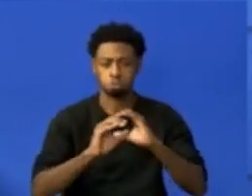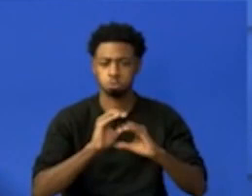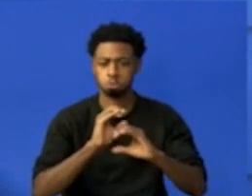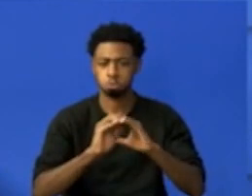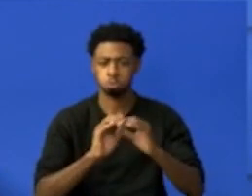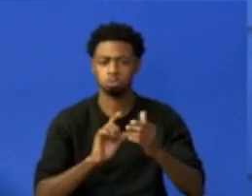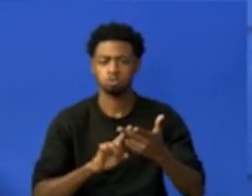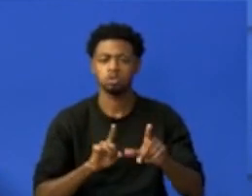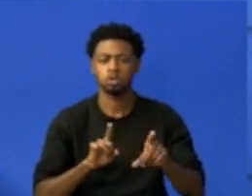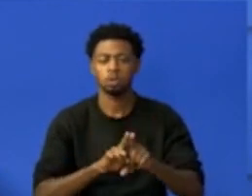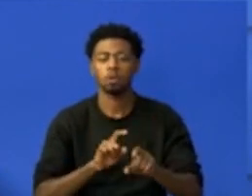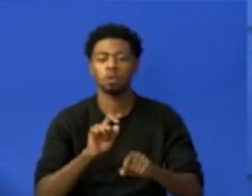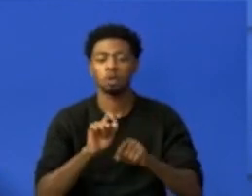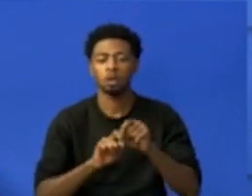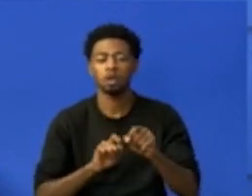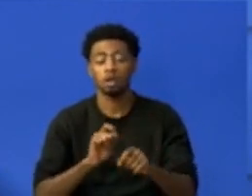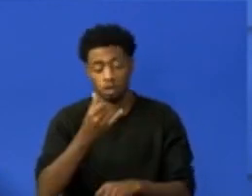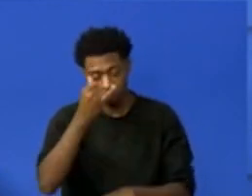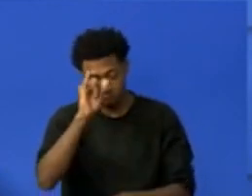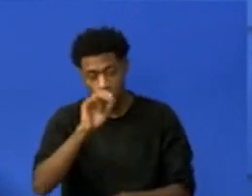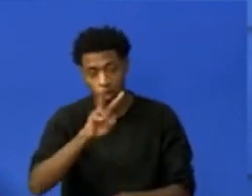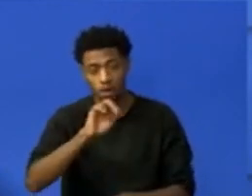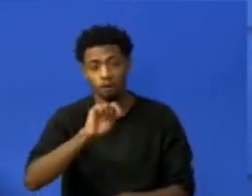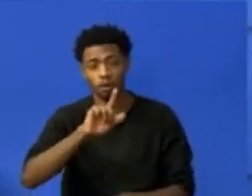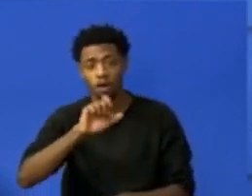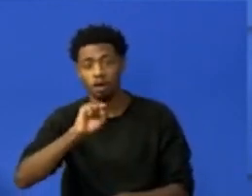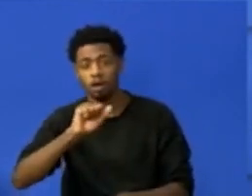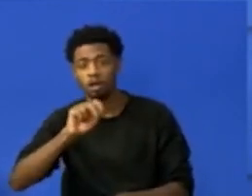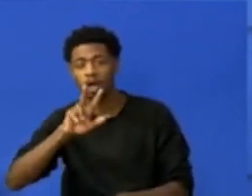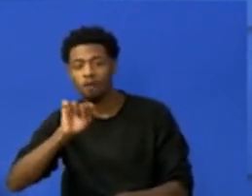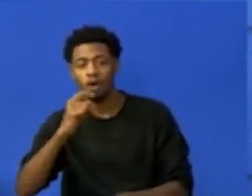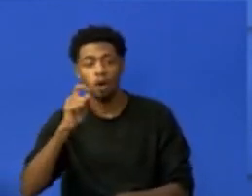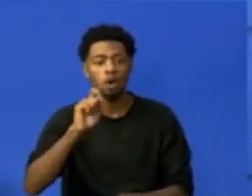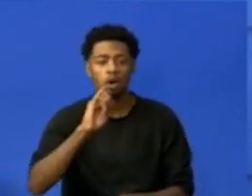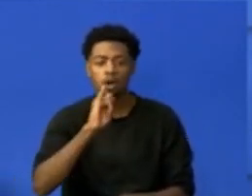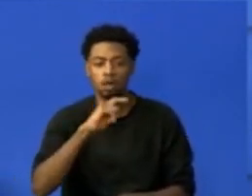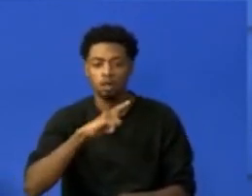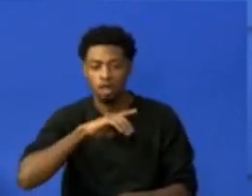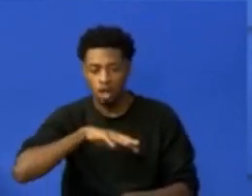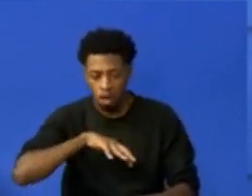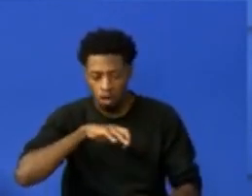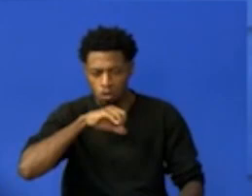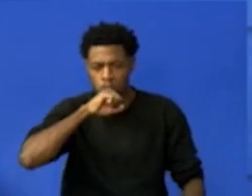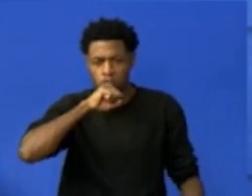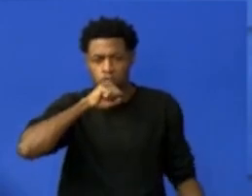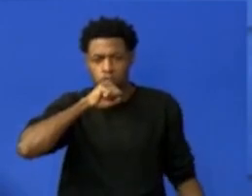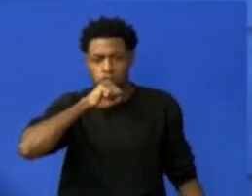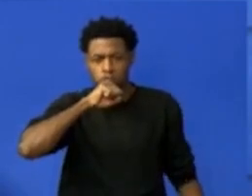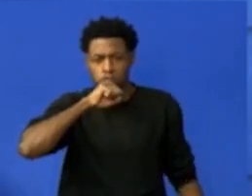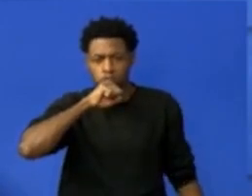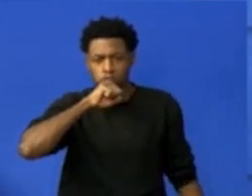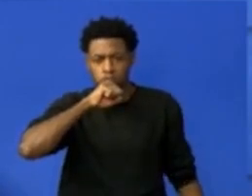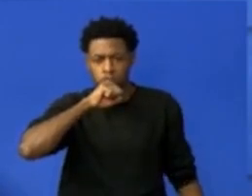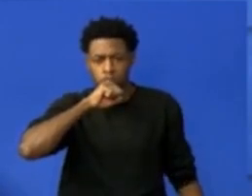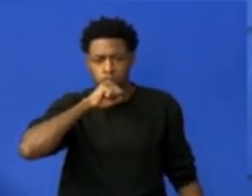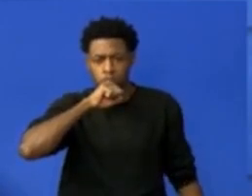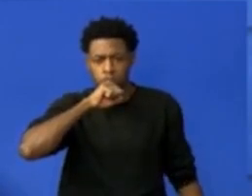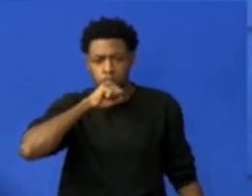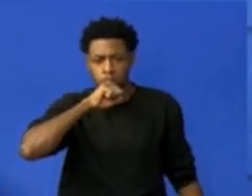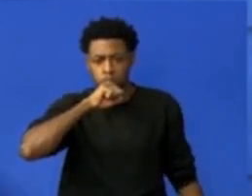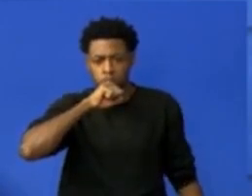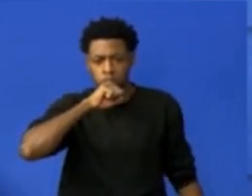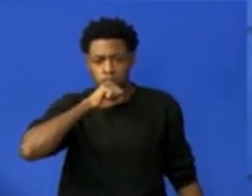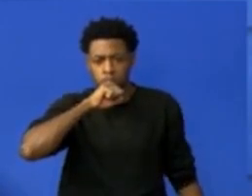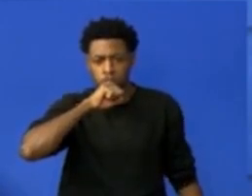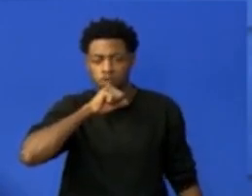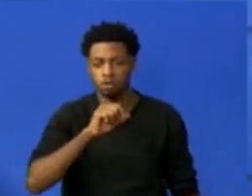de valsalva, que nada mais é que prender a respiração. Então não se faz isso quando está trabalhando com idosos e o treinamento